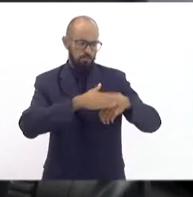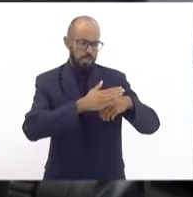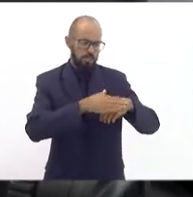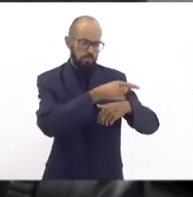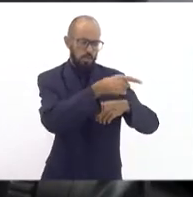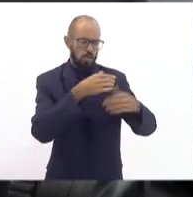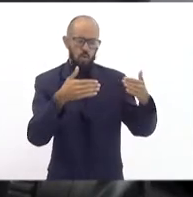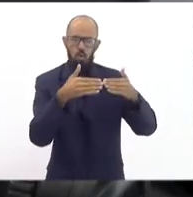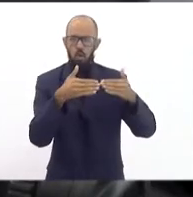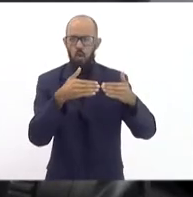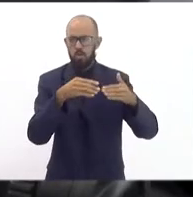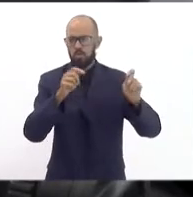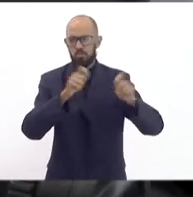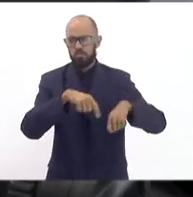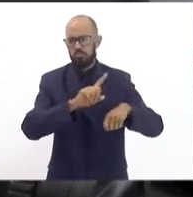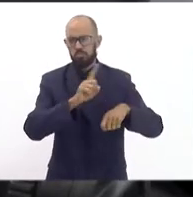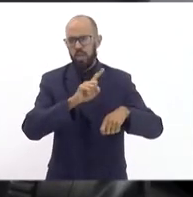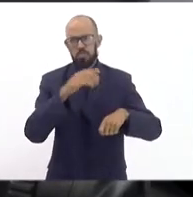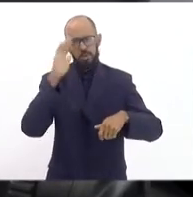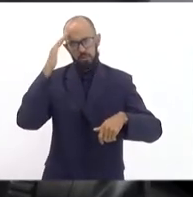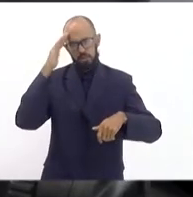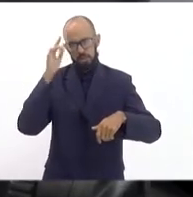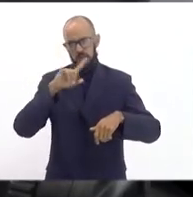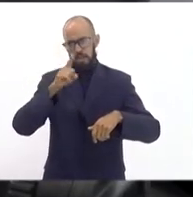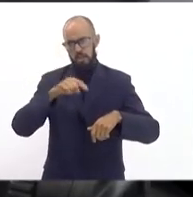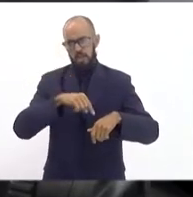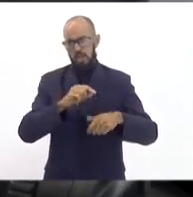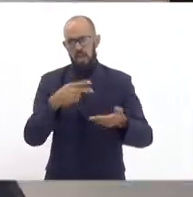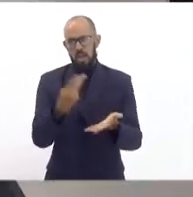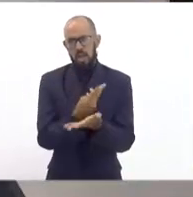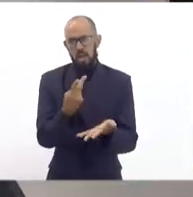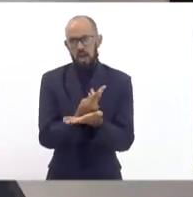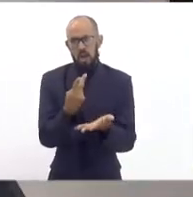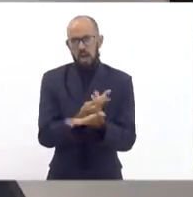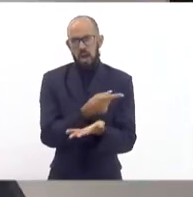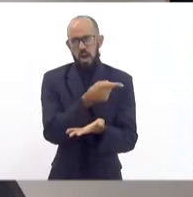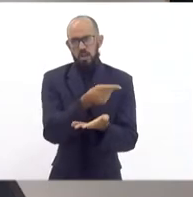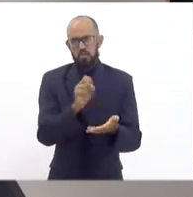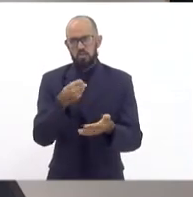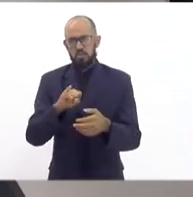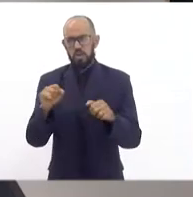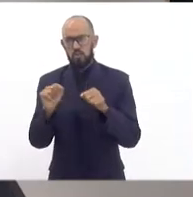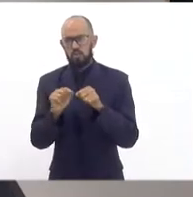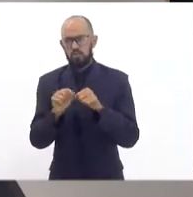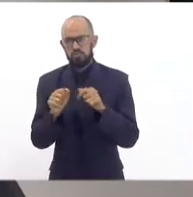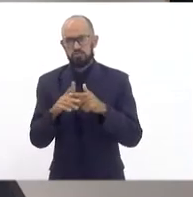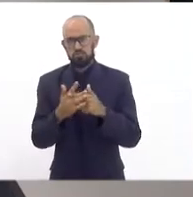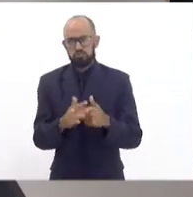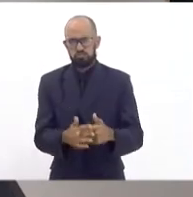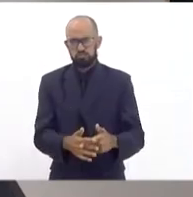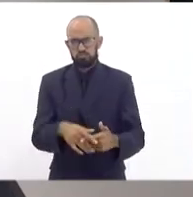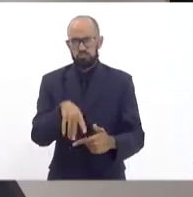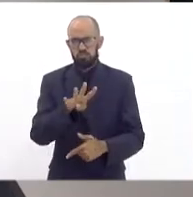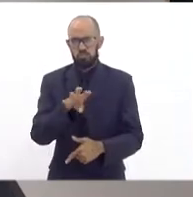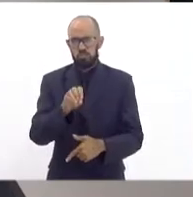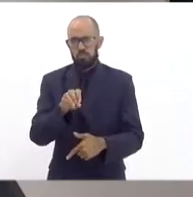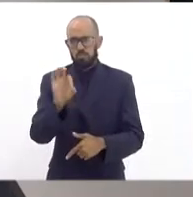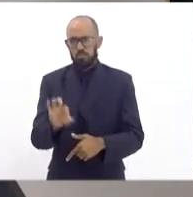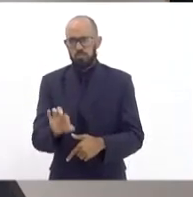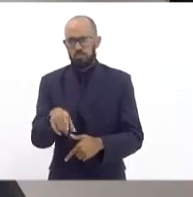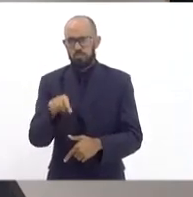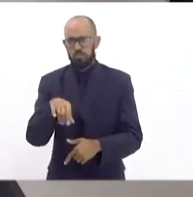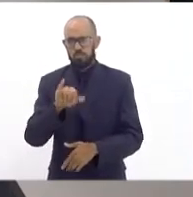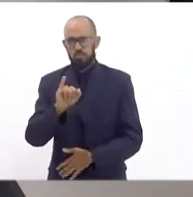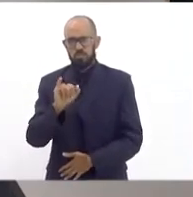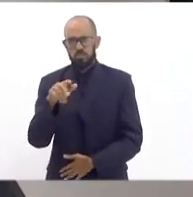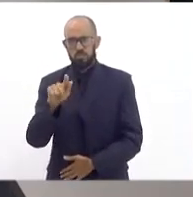uma coisa surreal, entendi da sua forma, que é surreal você dar um reajuste, né, de 40% com base em GPM.